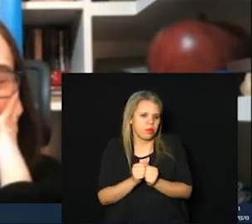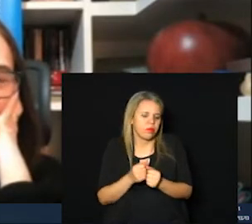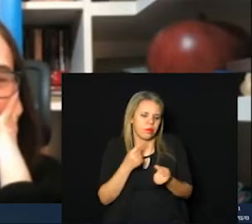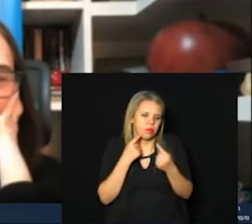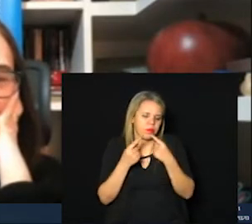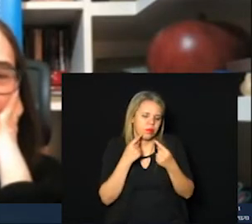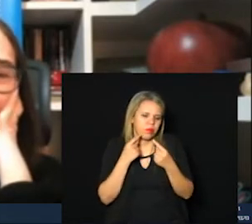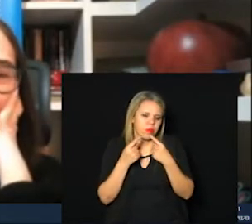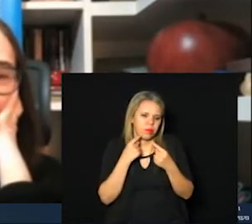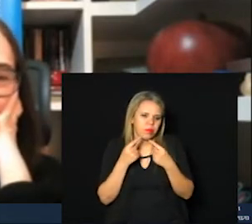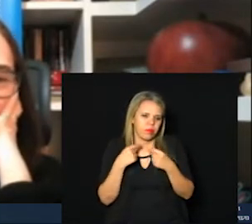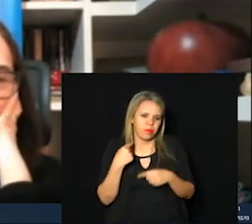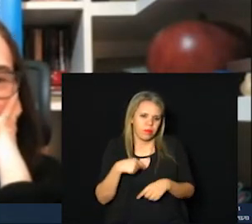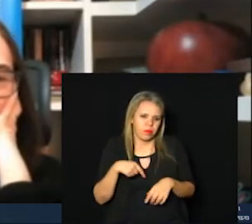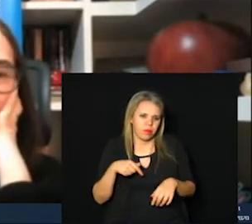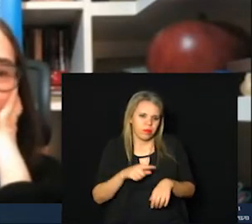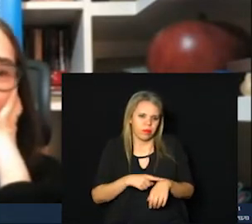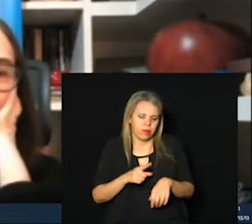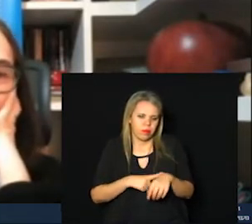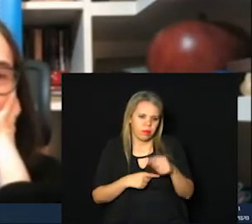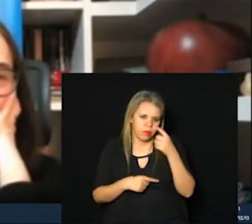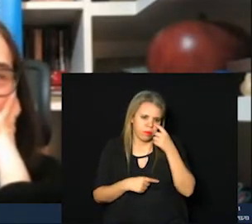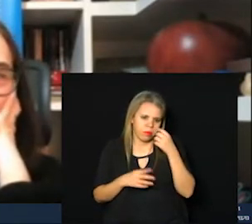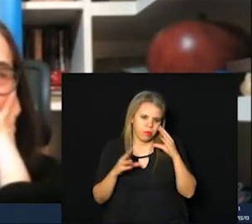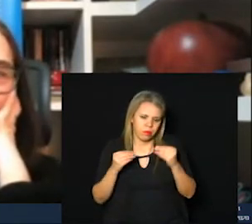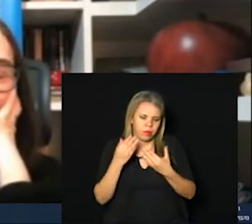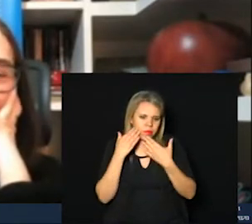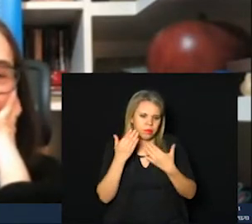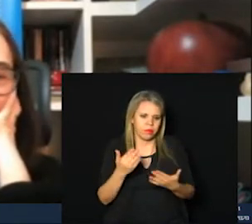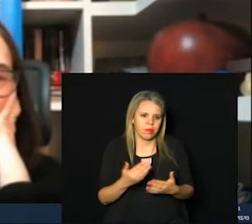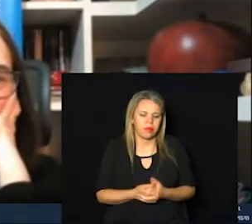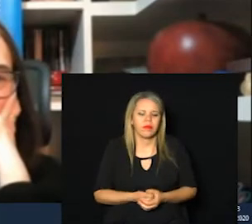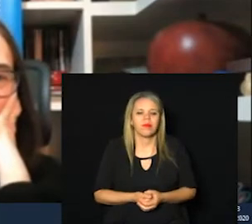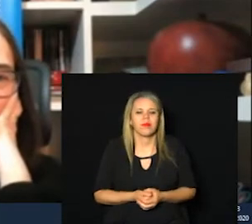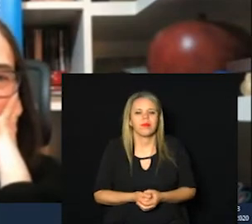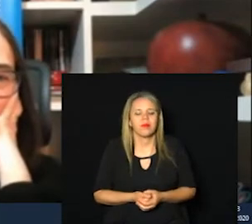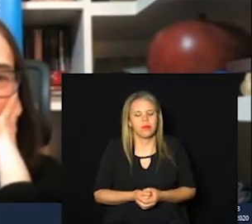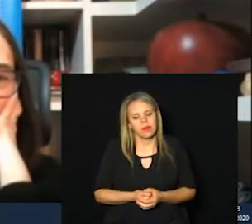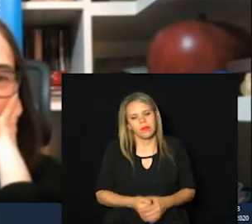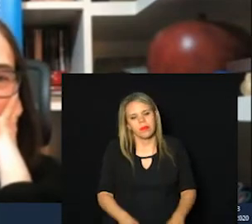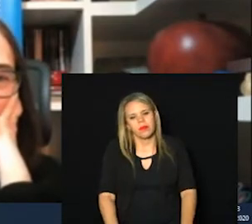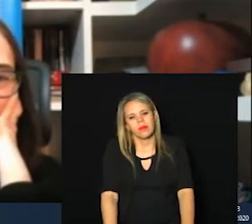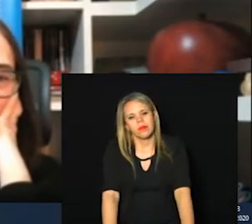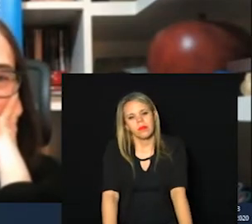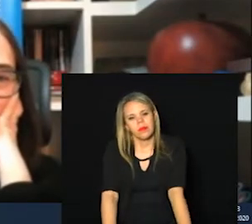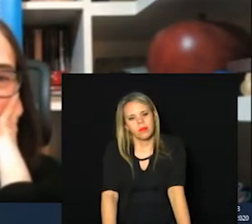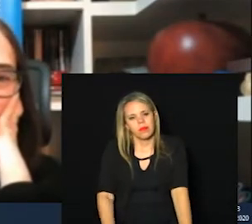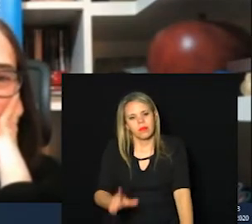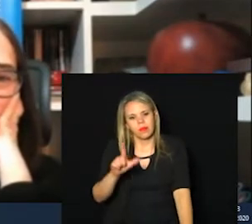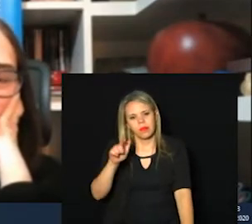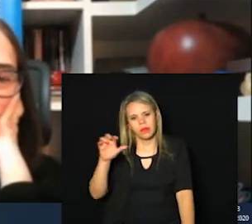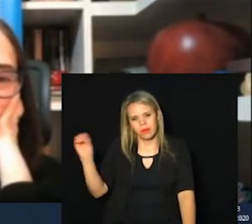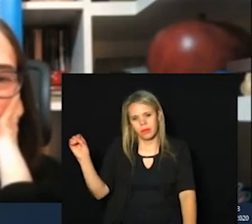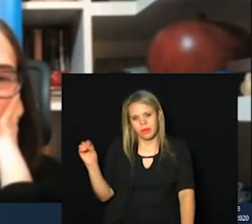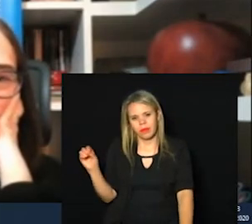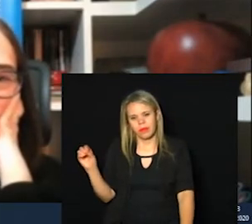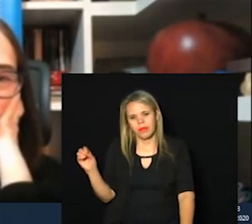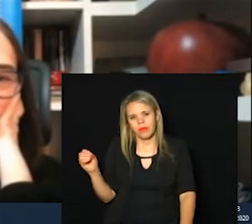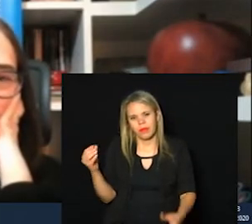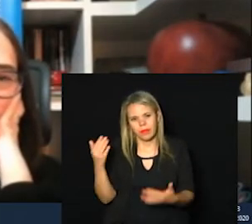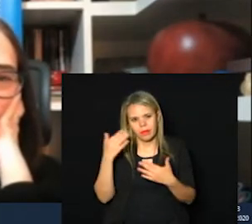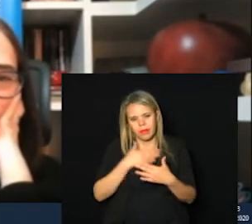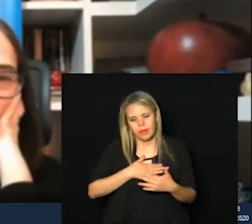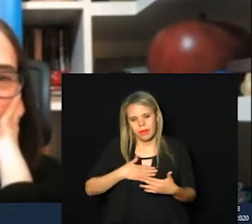dialogando aqui comigo nesse momento, nessa noite. Obrigada, viu, Gláucia? Obrigada mesmo. O Léo... Eu que agradeço, a honra é